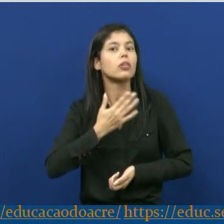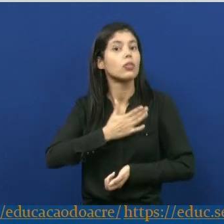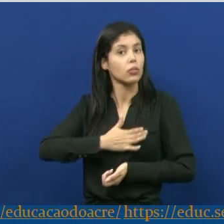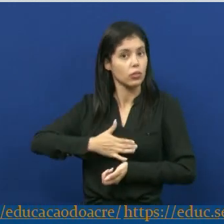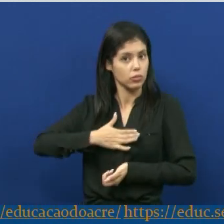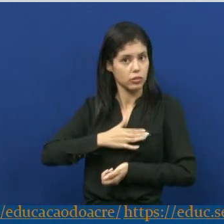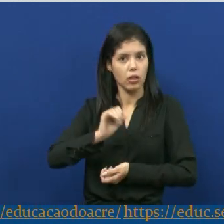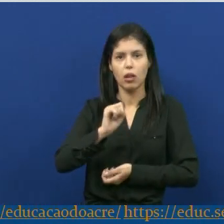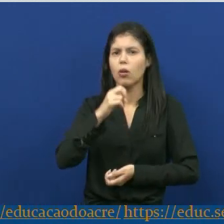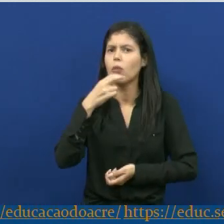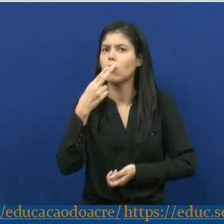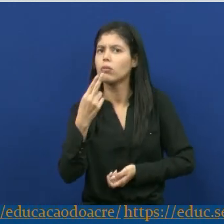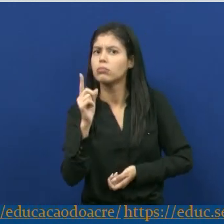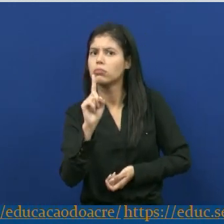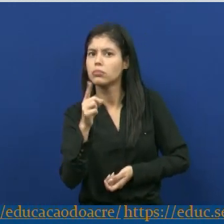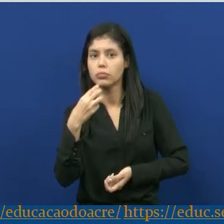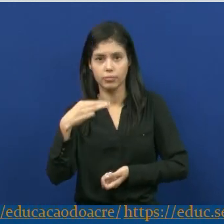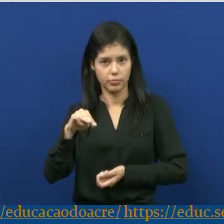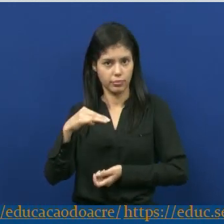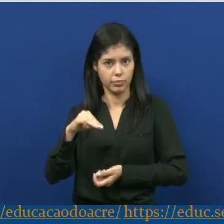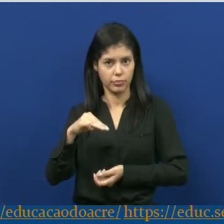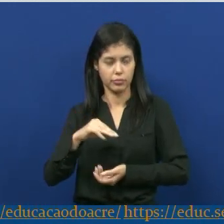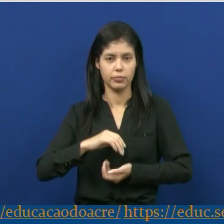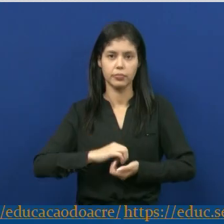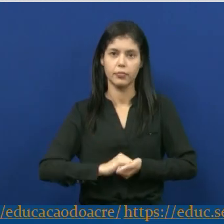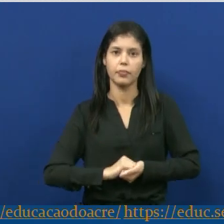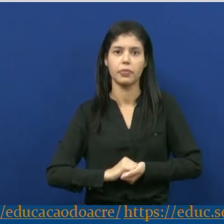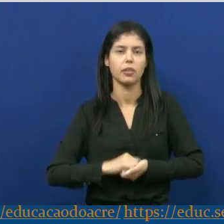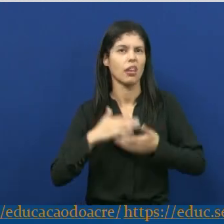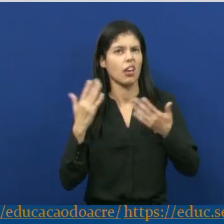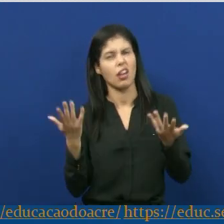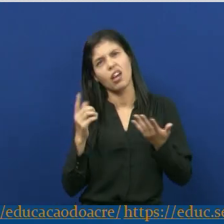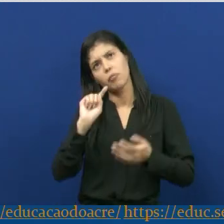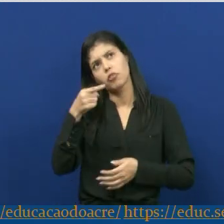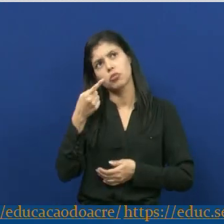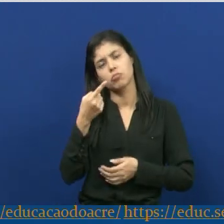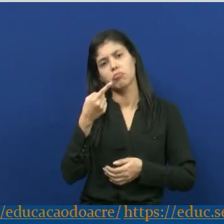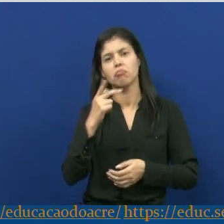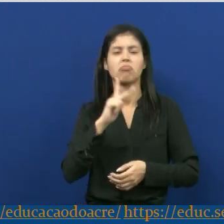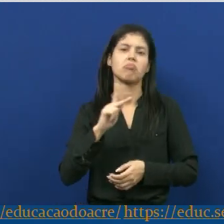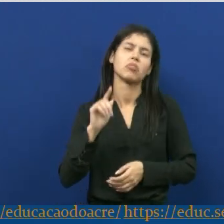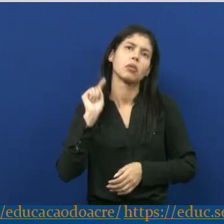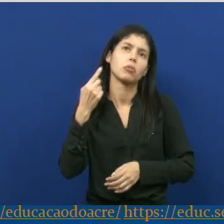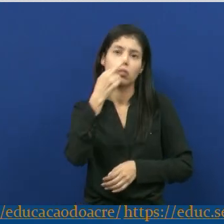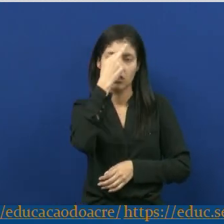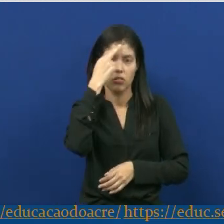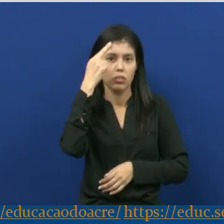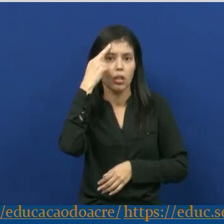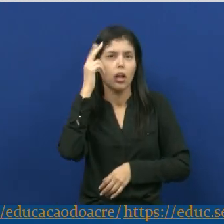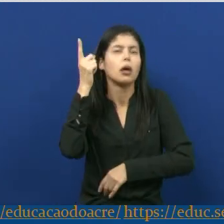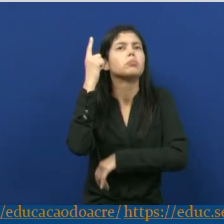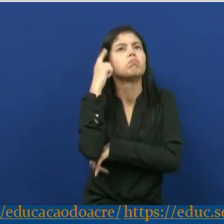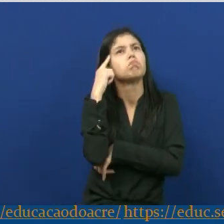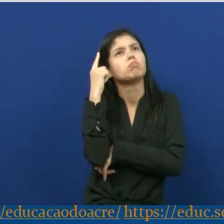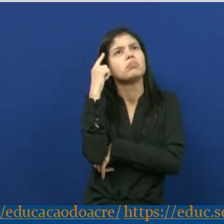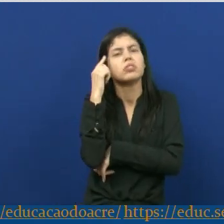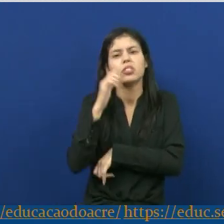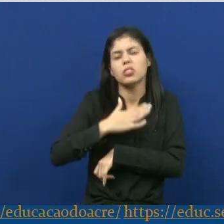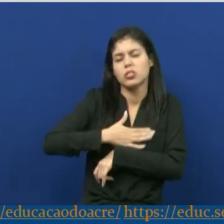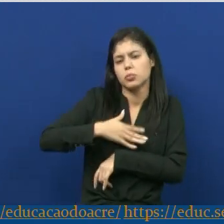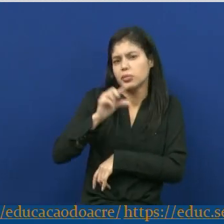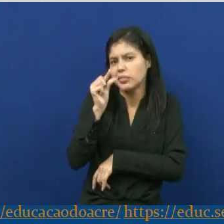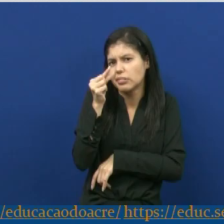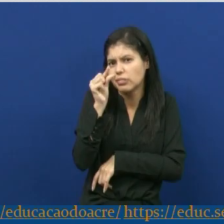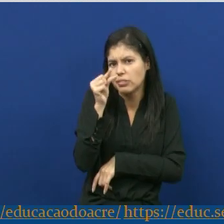gosta ou não de matemática e a professor depois dessa história eu comecei até a